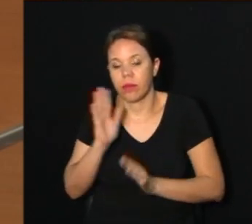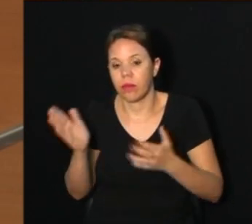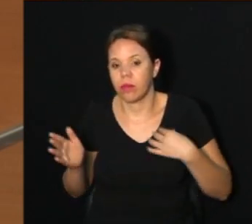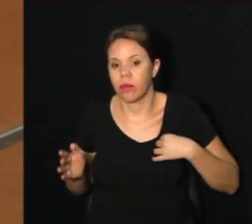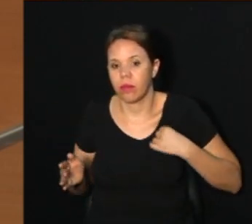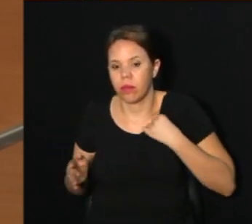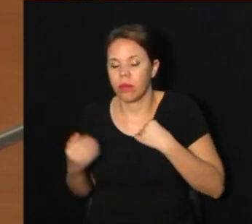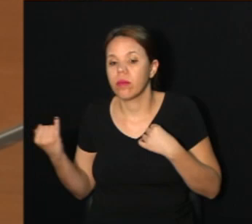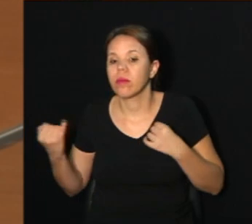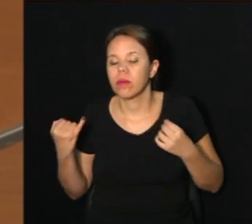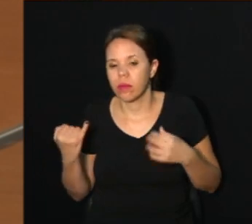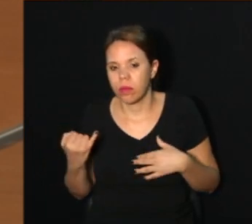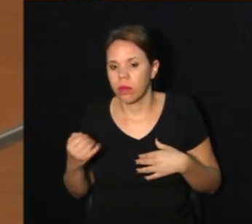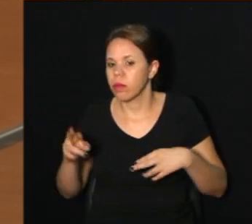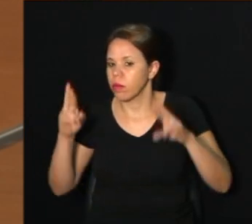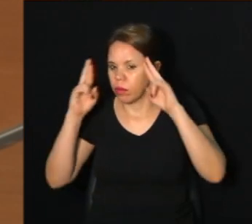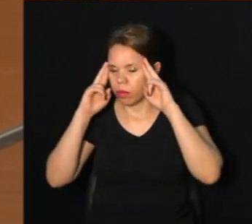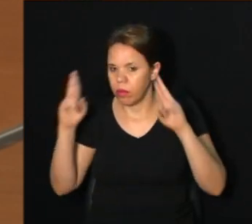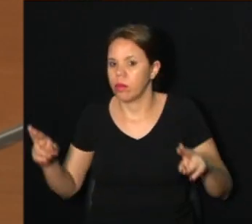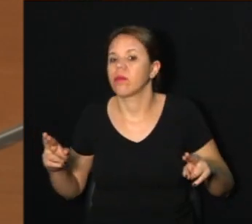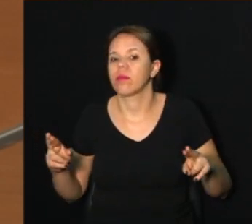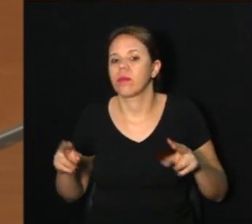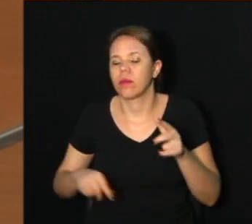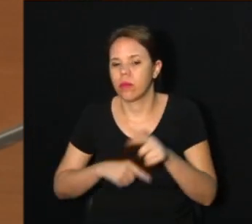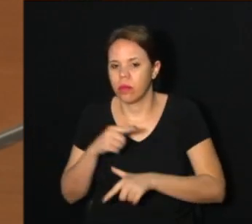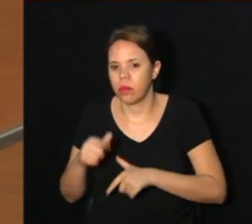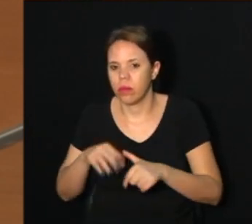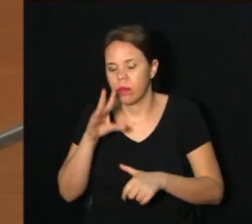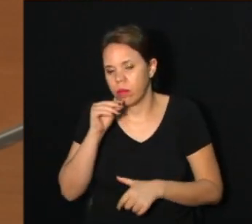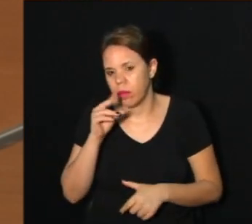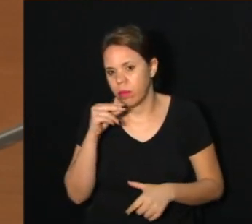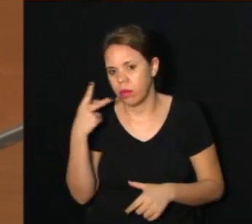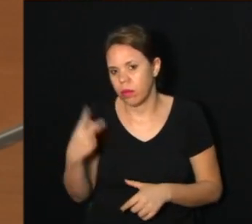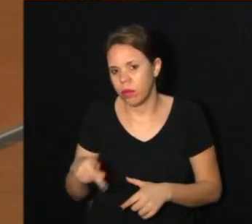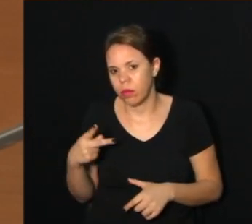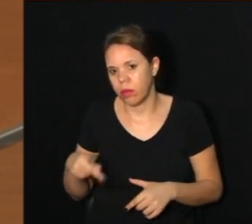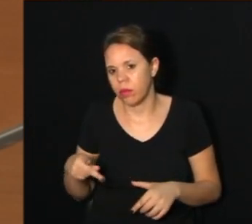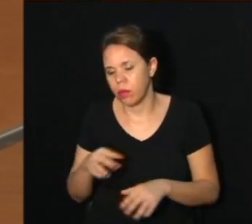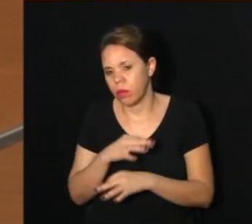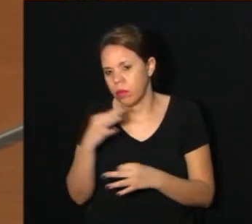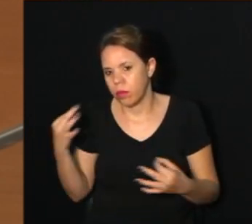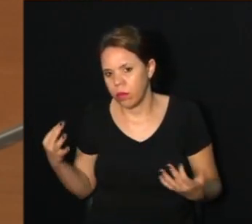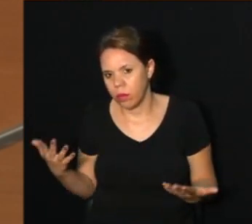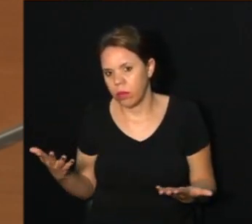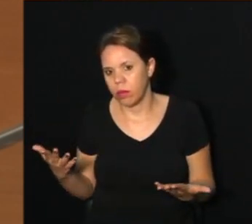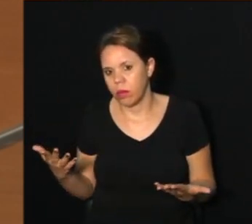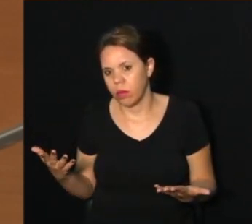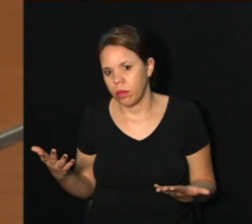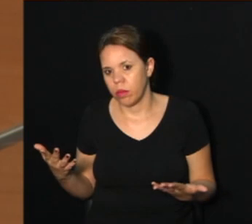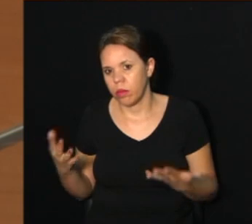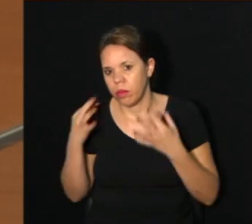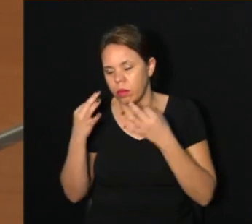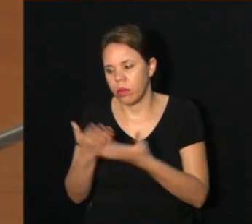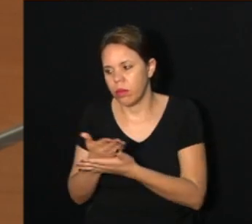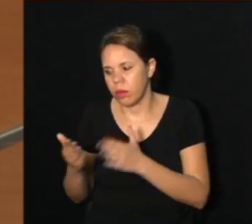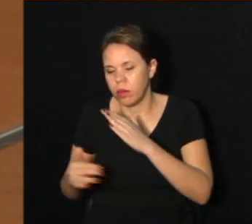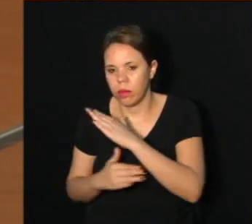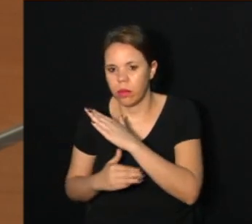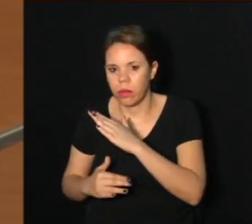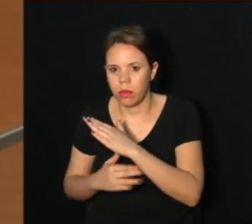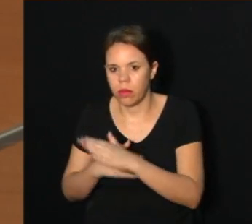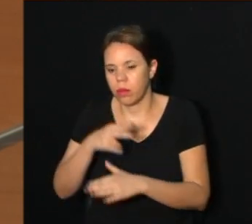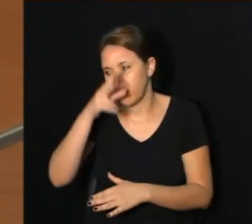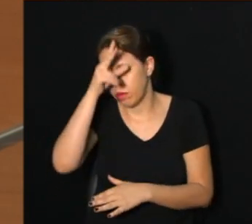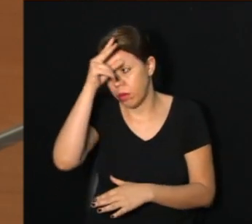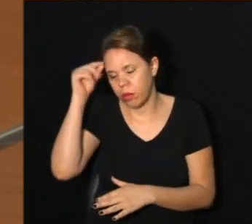é importante respeitar o trabalhador na sua totalidade. Então, eu chamo a atenção da Câmara, a atenção do